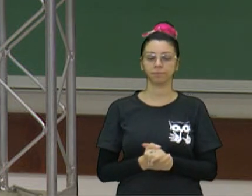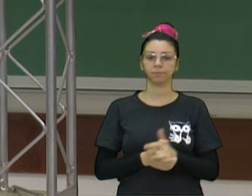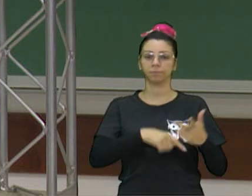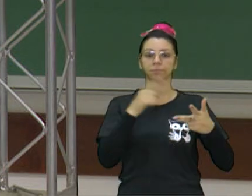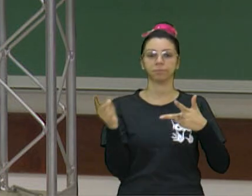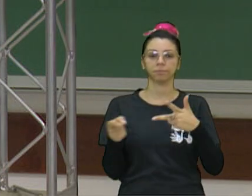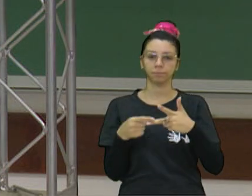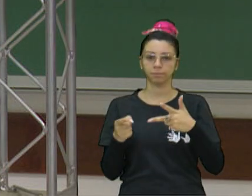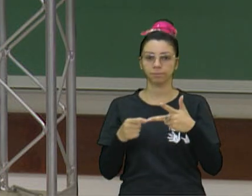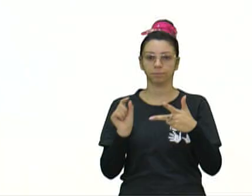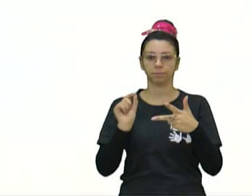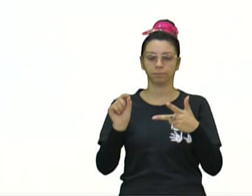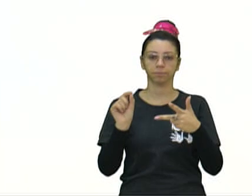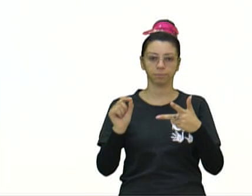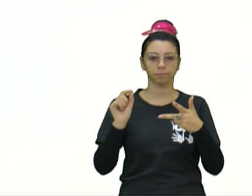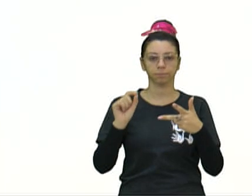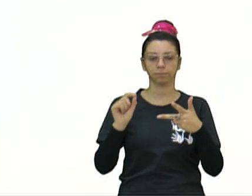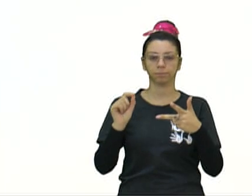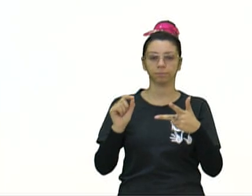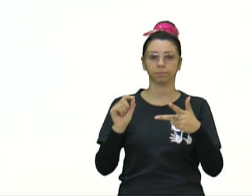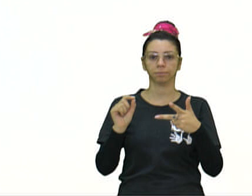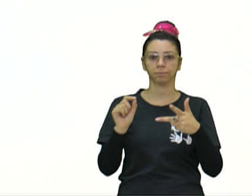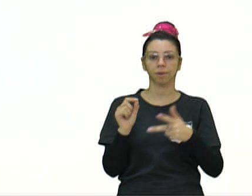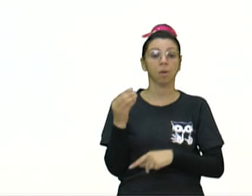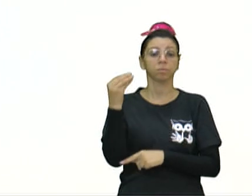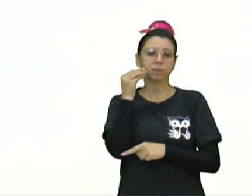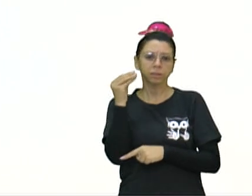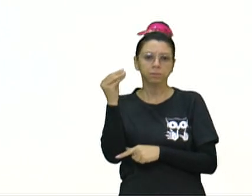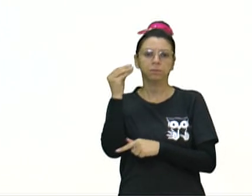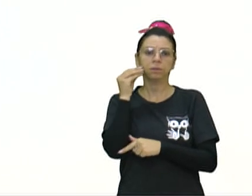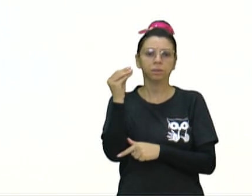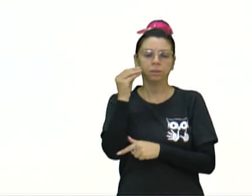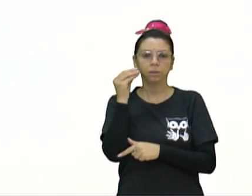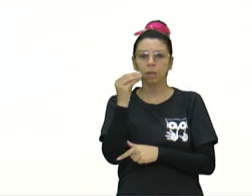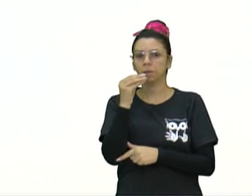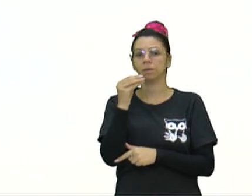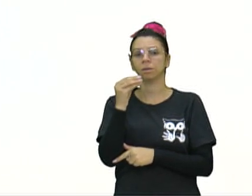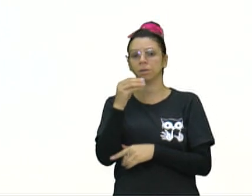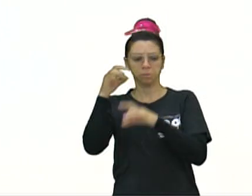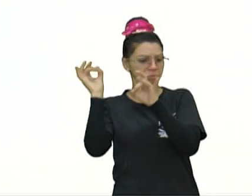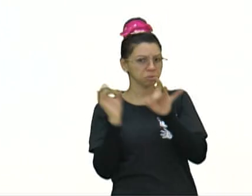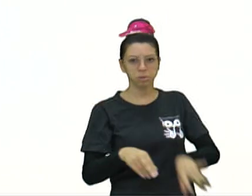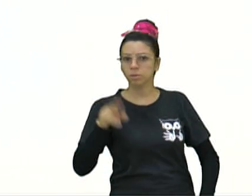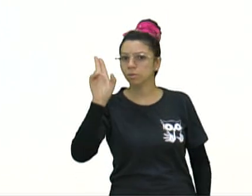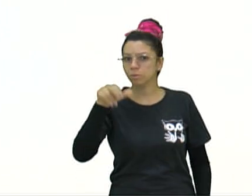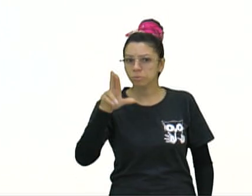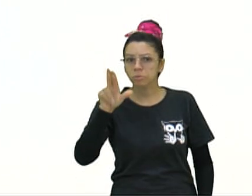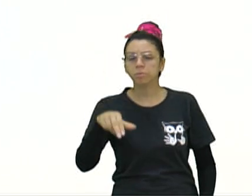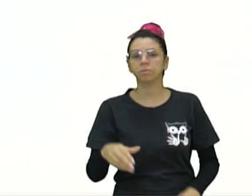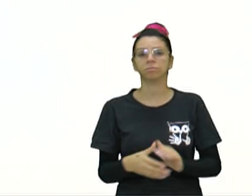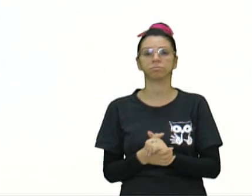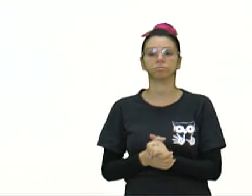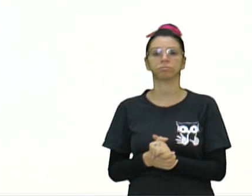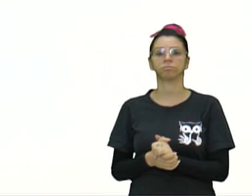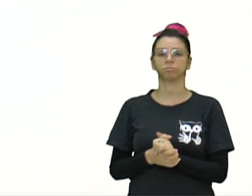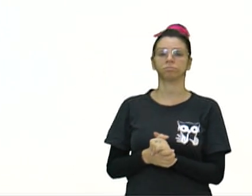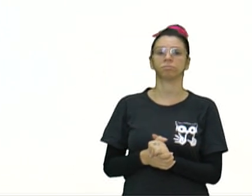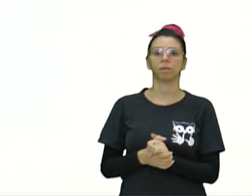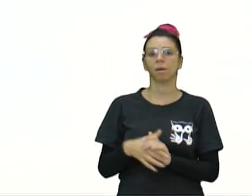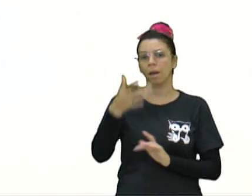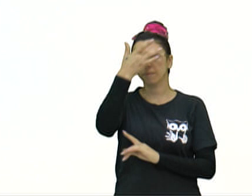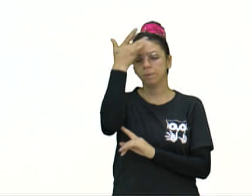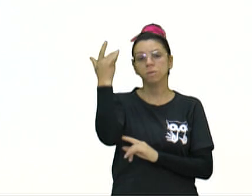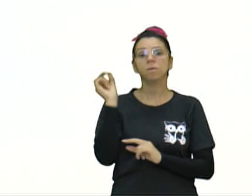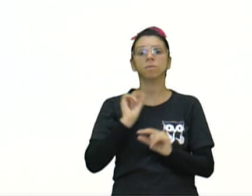terceiro princípio, o que é? É a perseverança. O que significa perseverança? Então é a qualidade de quem